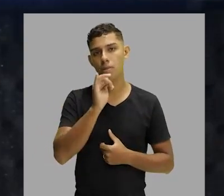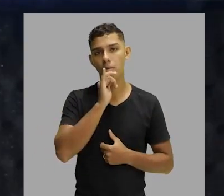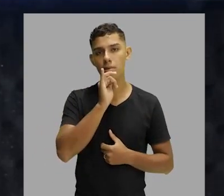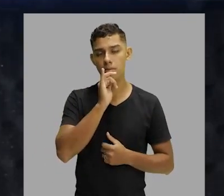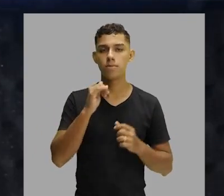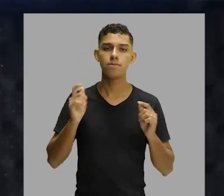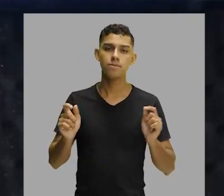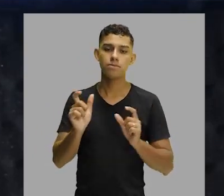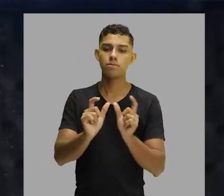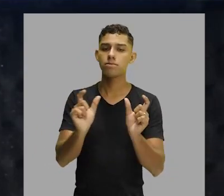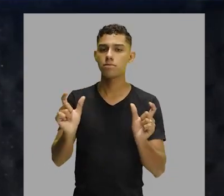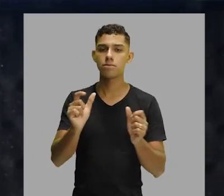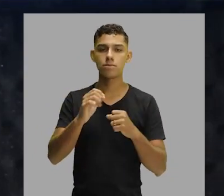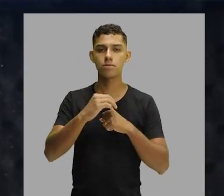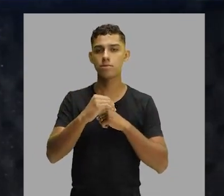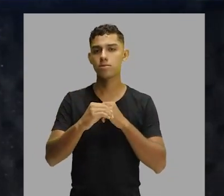partícula,